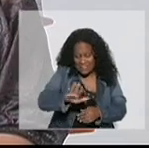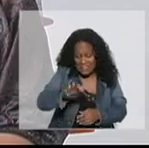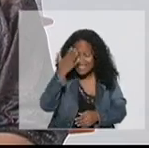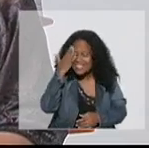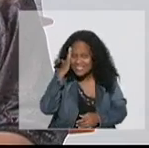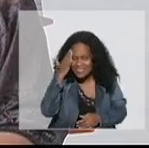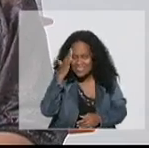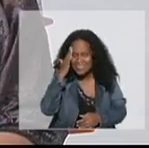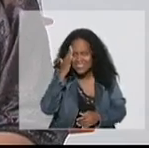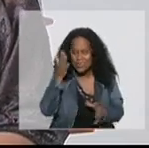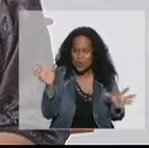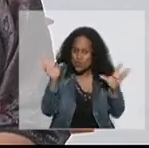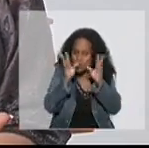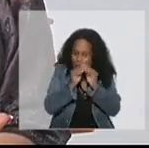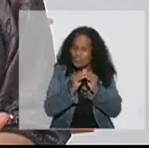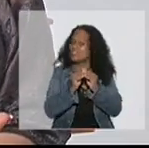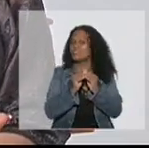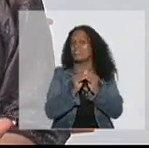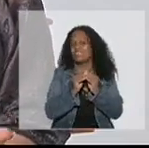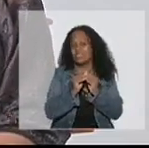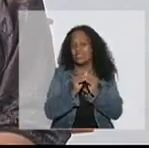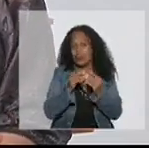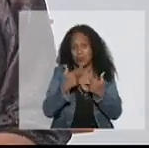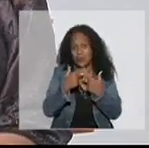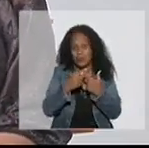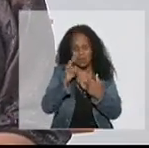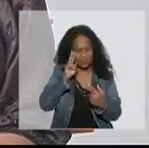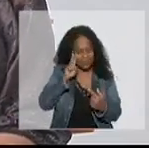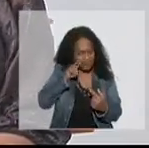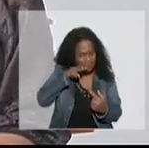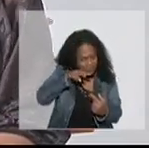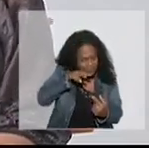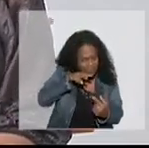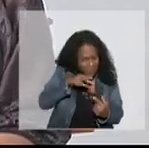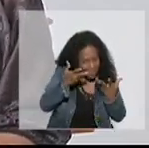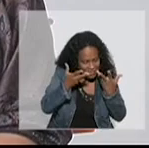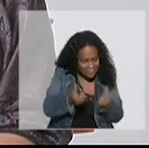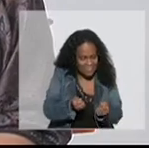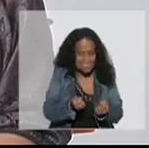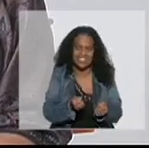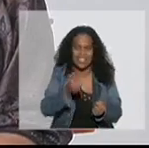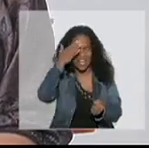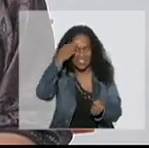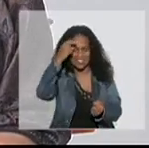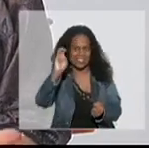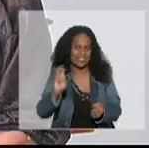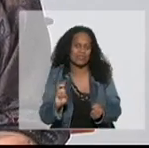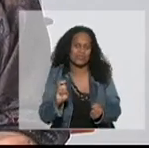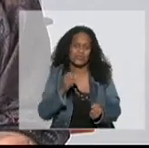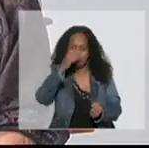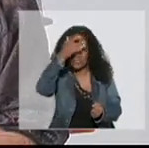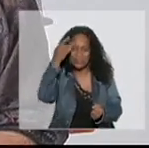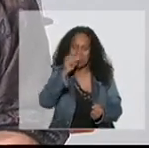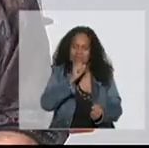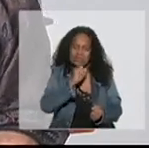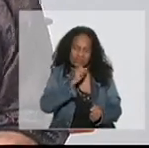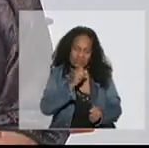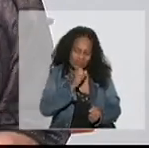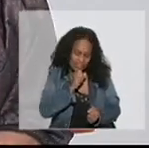crianças, mas eles concluíram o óbvio, né? Você tem que se curvar à sabedoria dos idosos que viveram